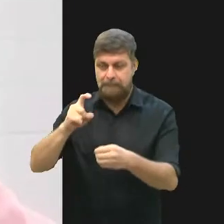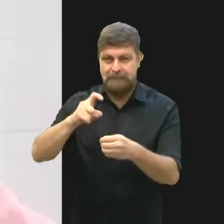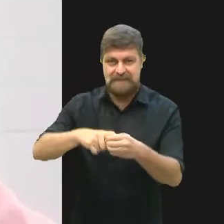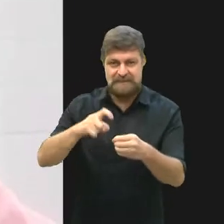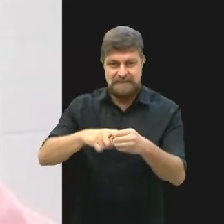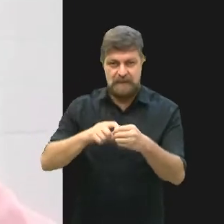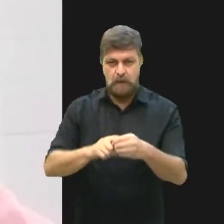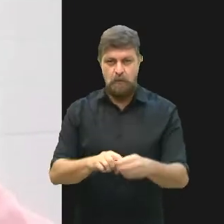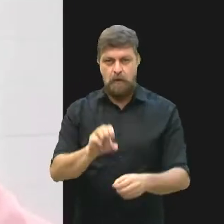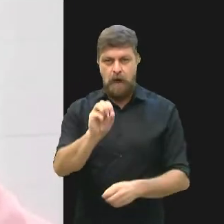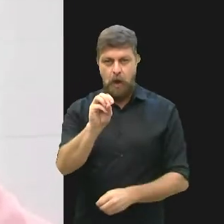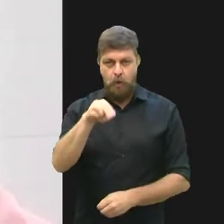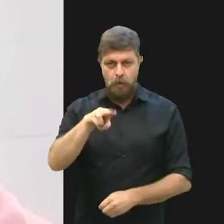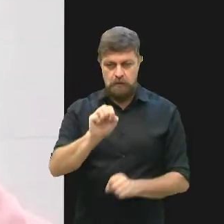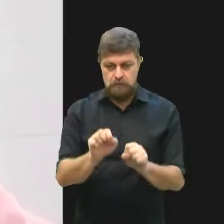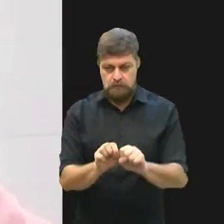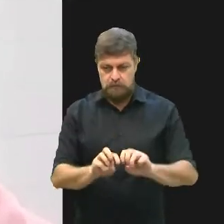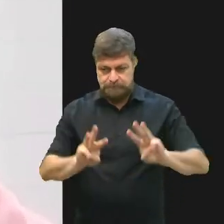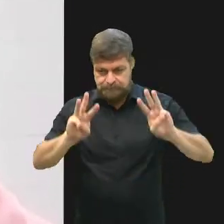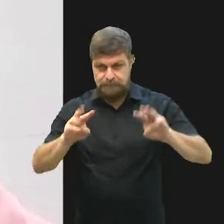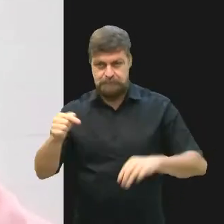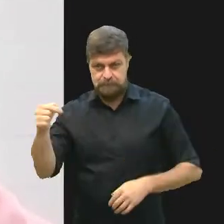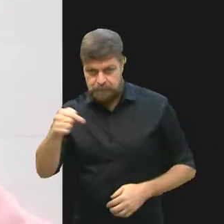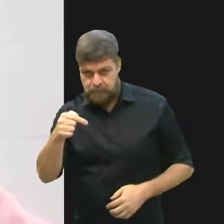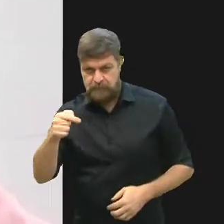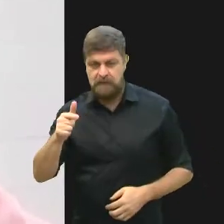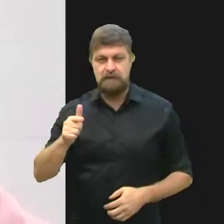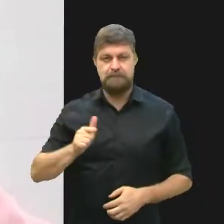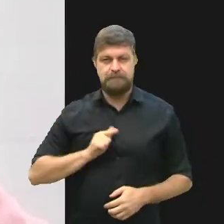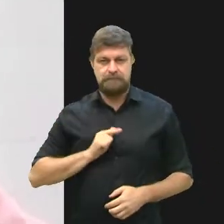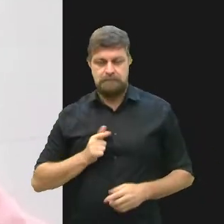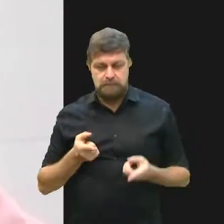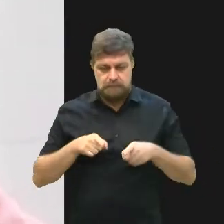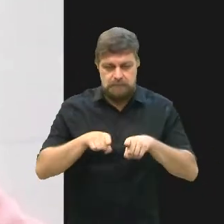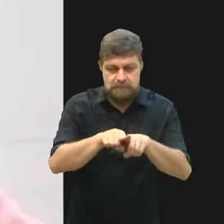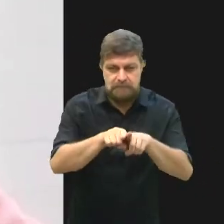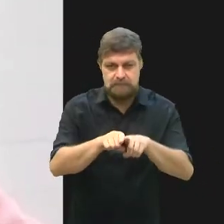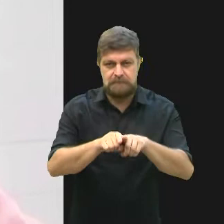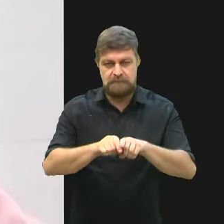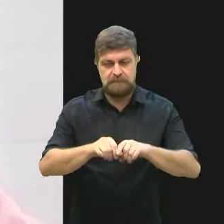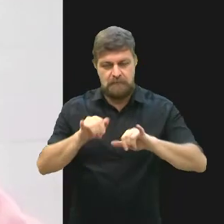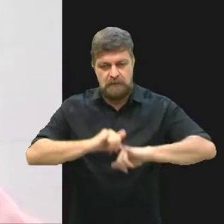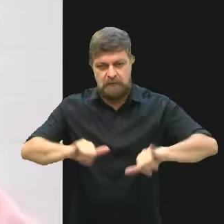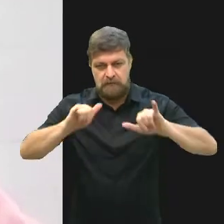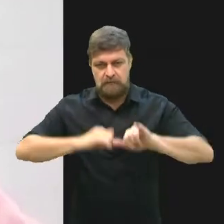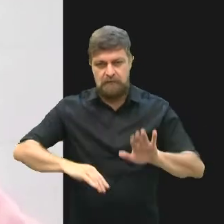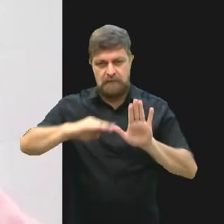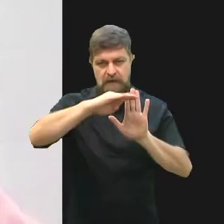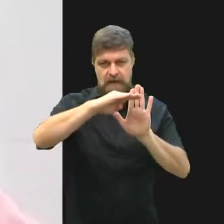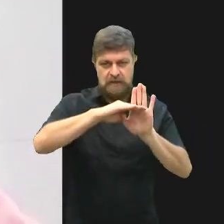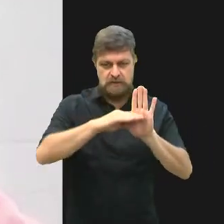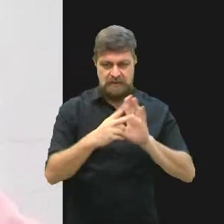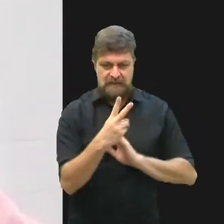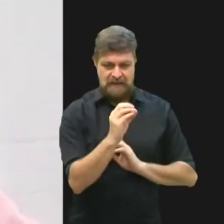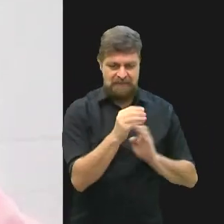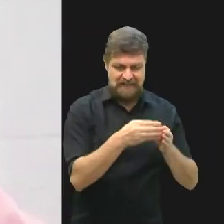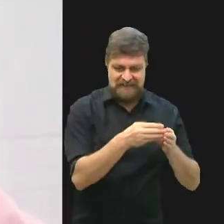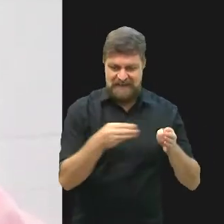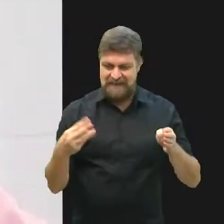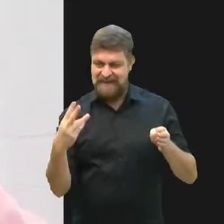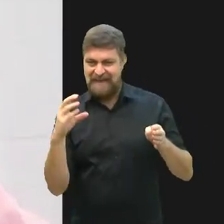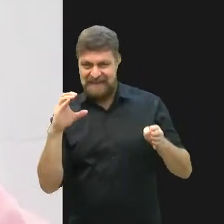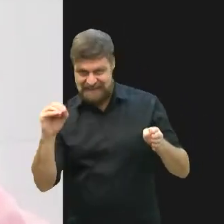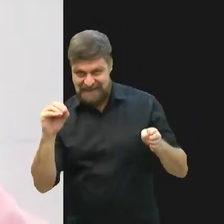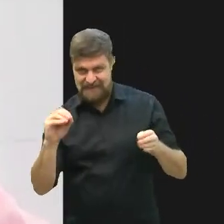das Nações Unidas. Porque a Organização das Nações Unidas lançou a Agenda 2030, como você falou na